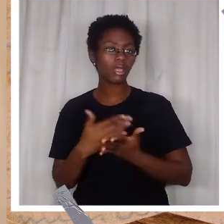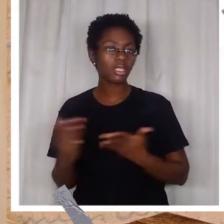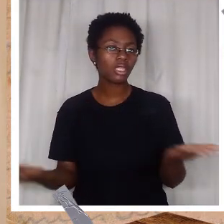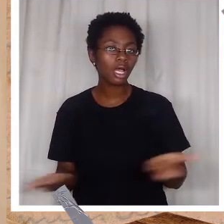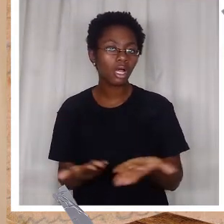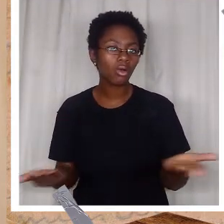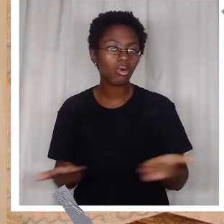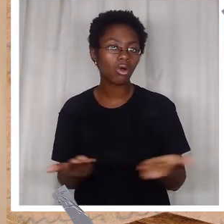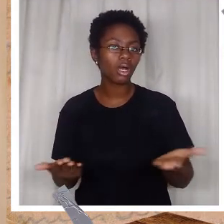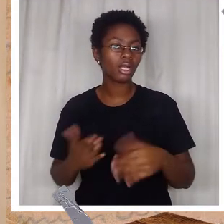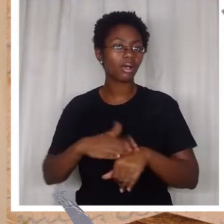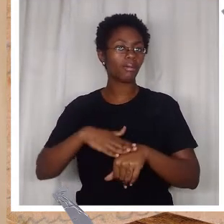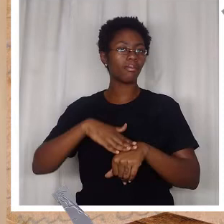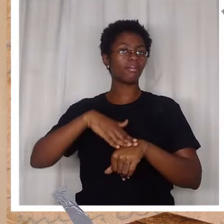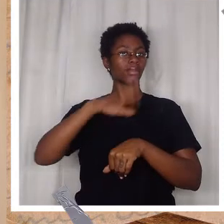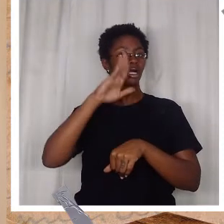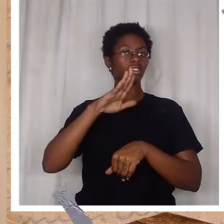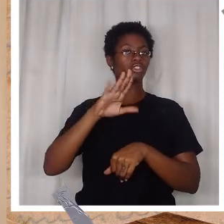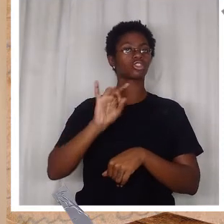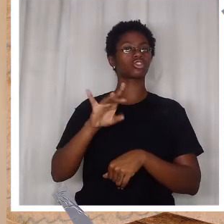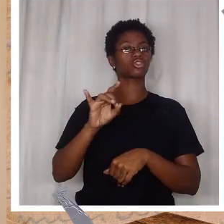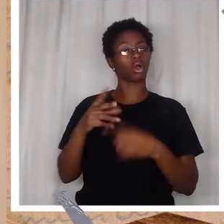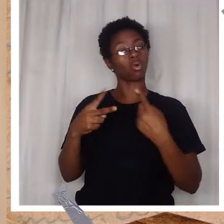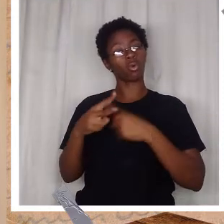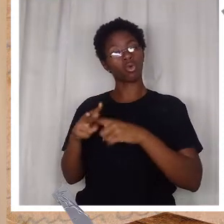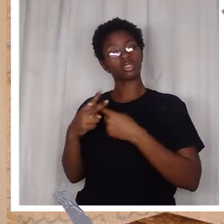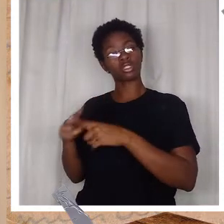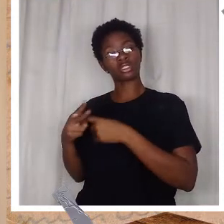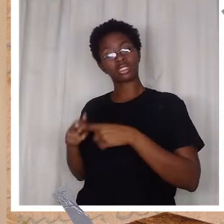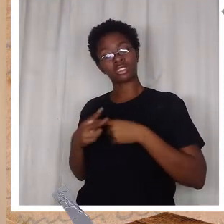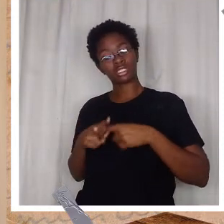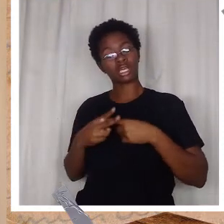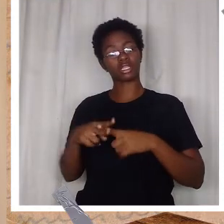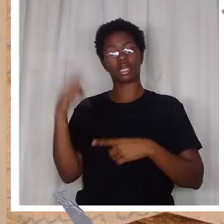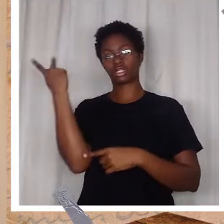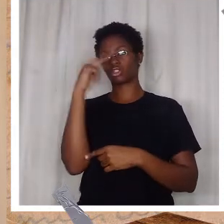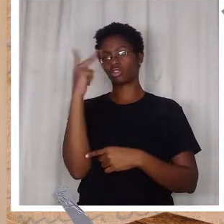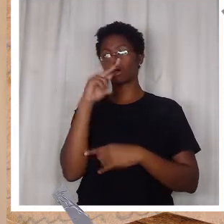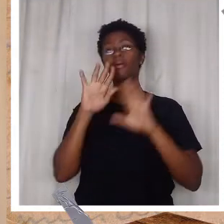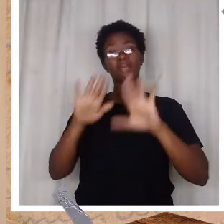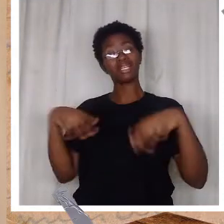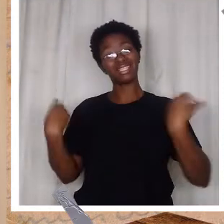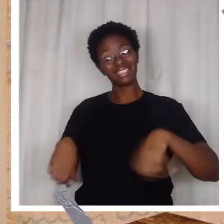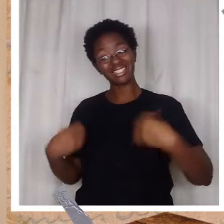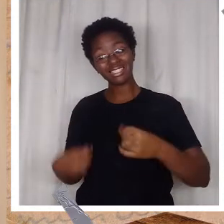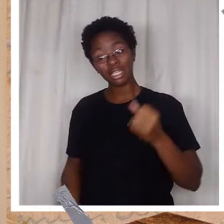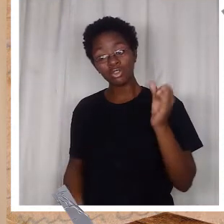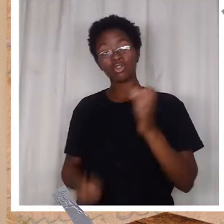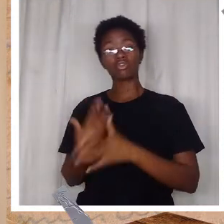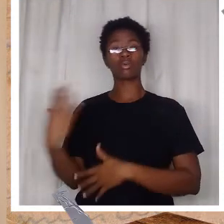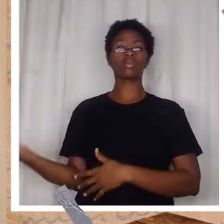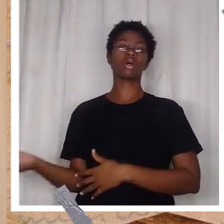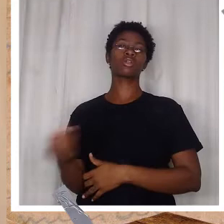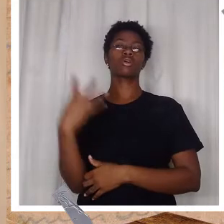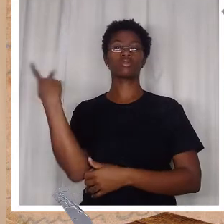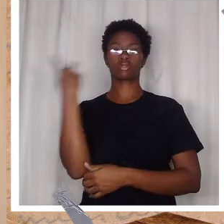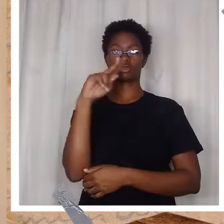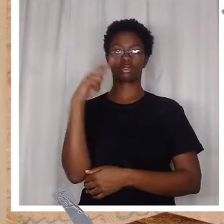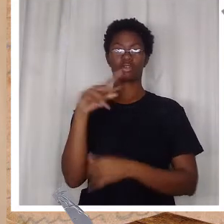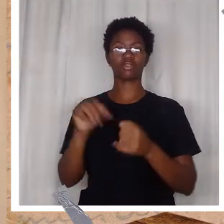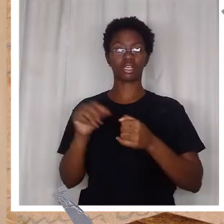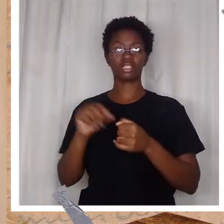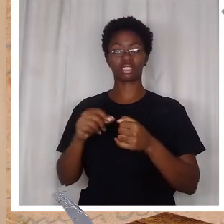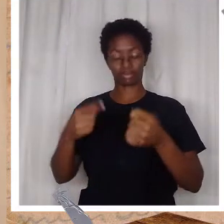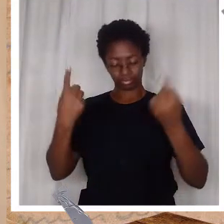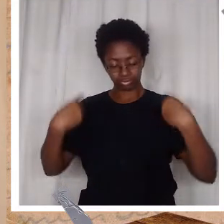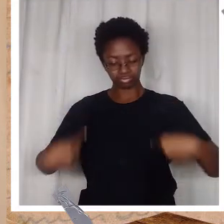Muito mais do que reparar a história, reconstruirmos uma história. Fazer do nosso dia a dia, do nosso